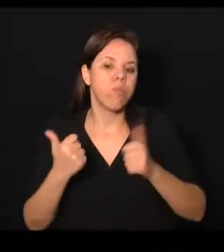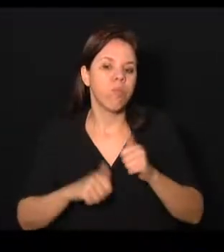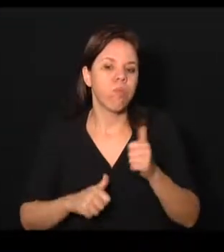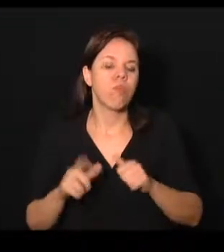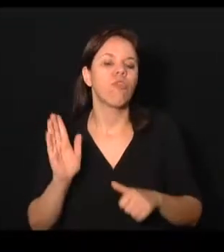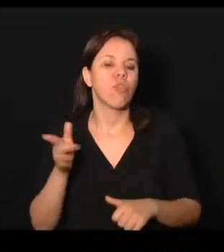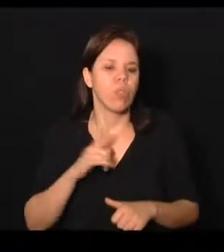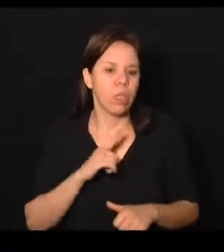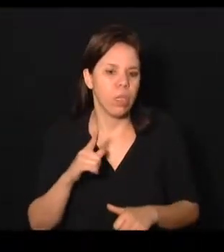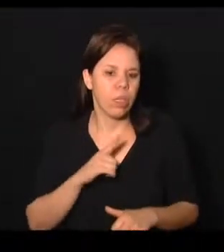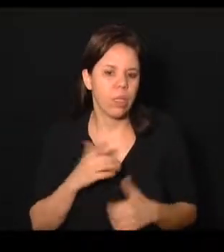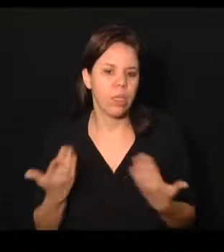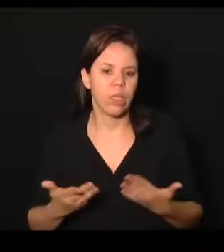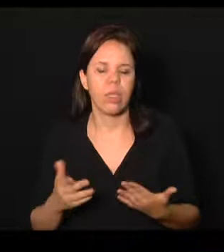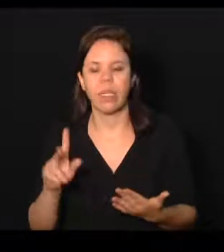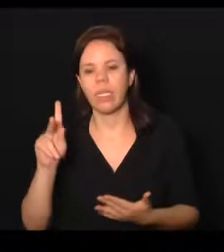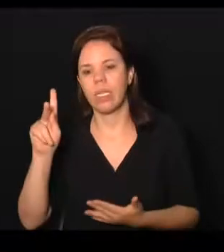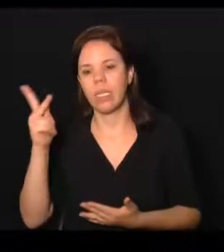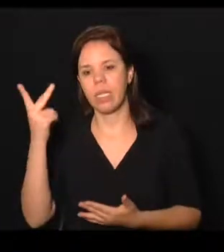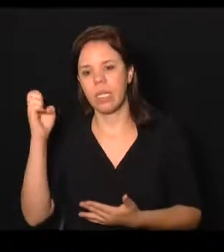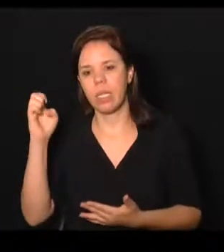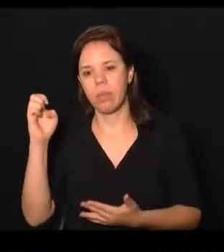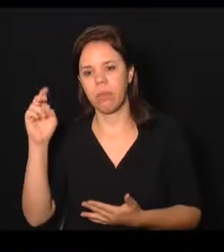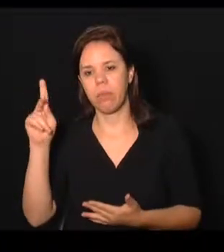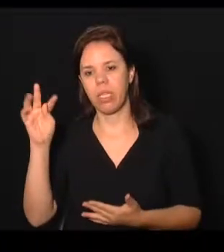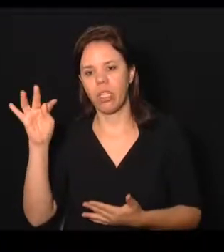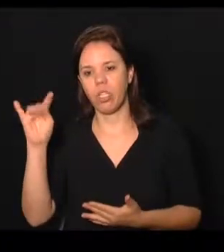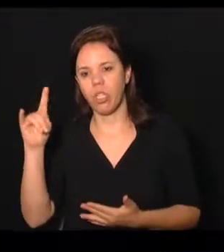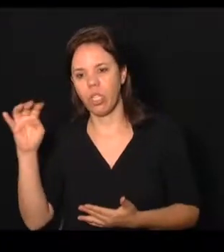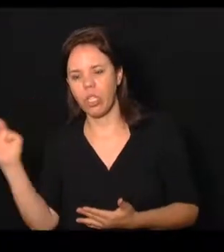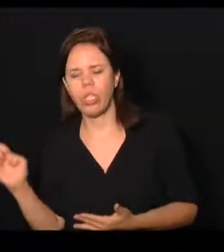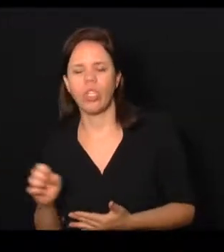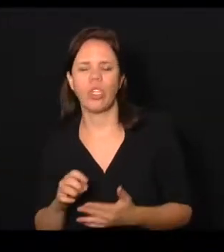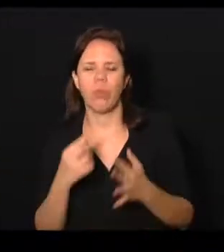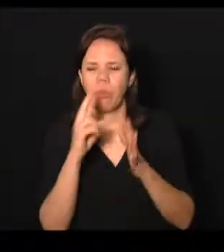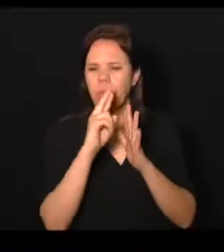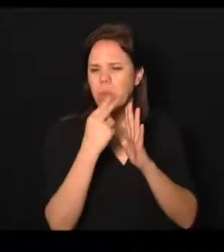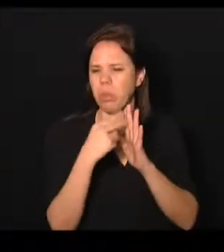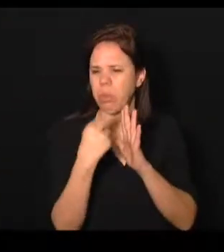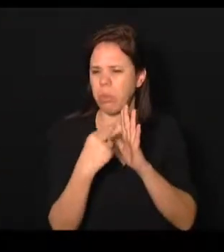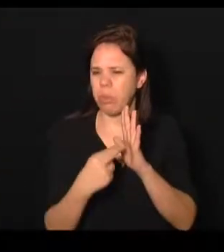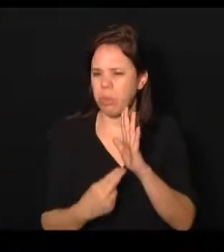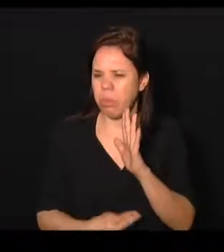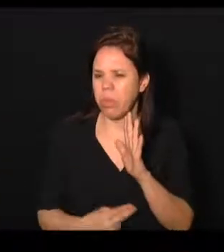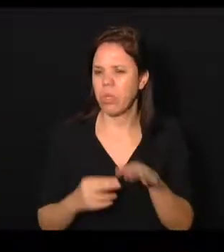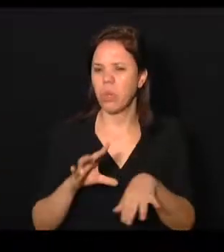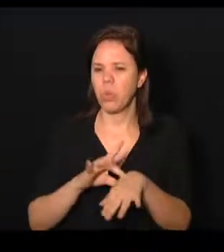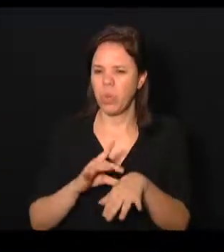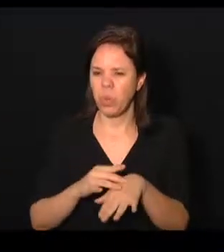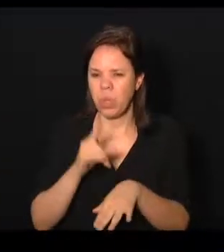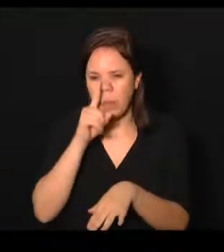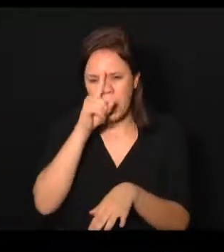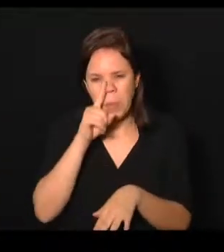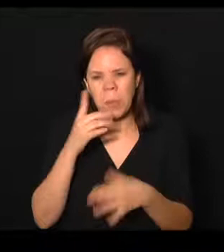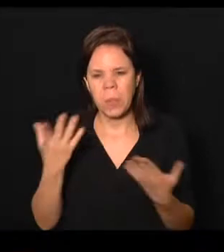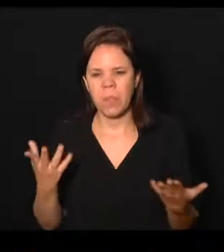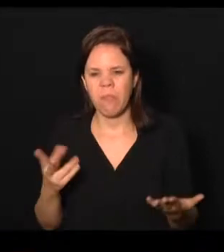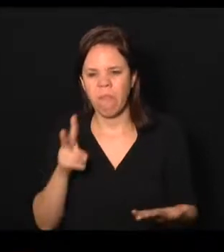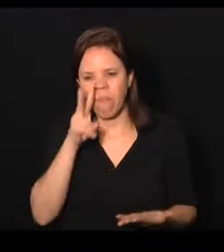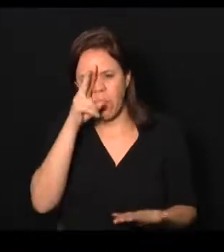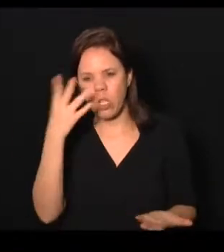hoje, para as hepatites, para HIV, para sífilis, para essas doenças mais